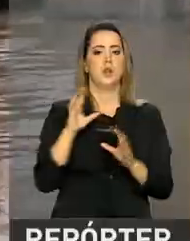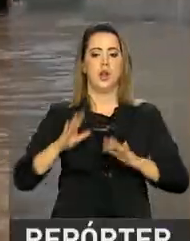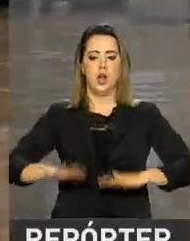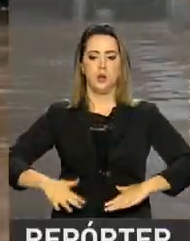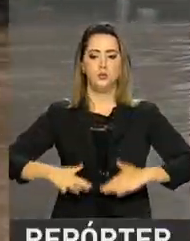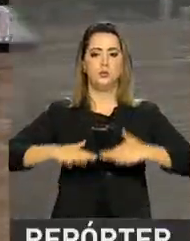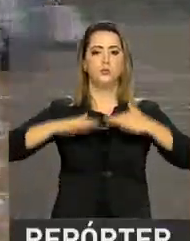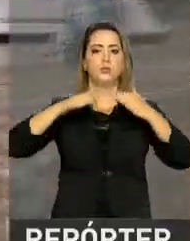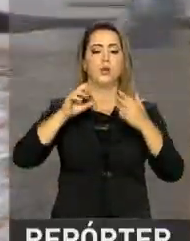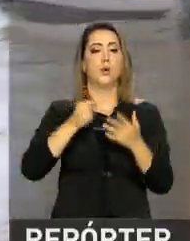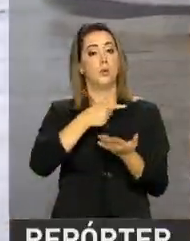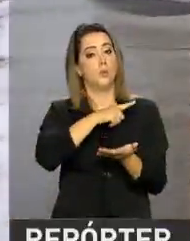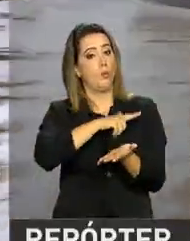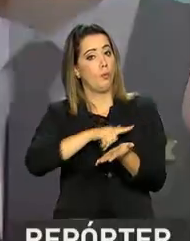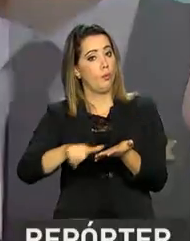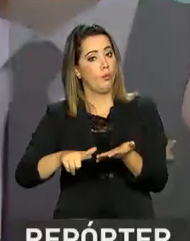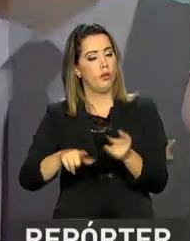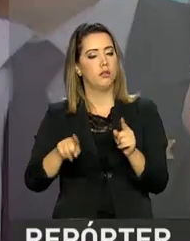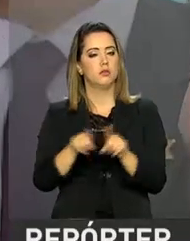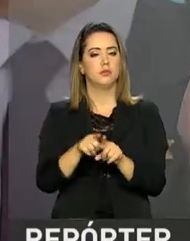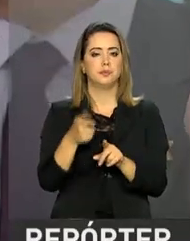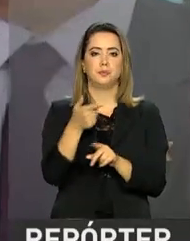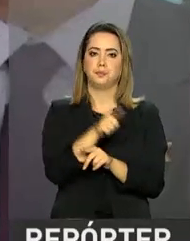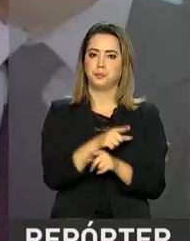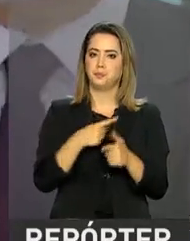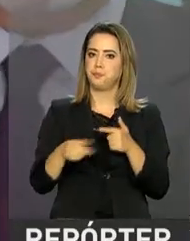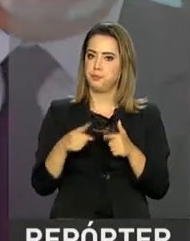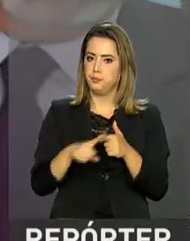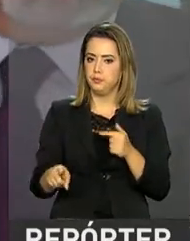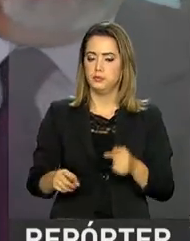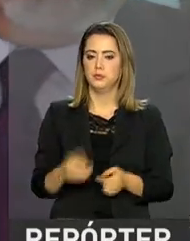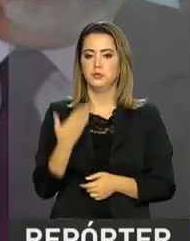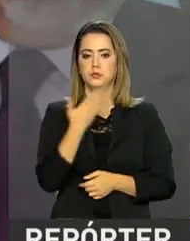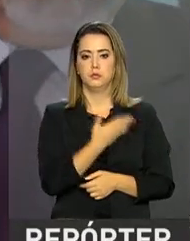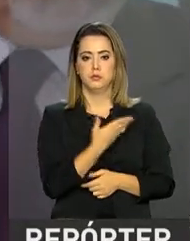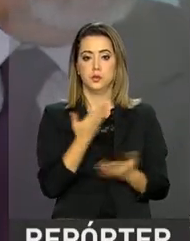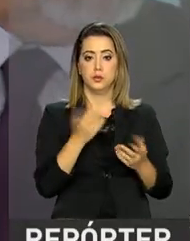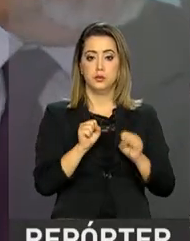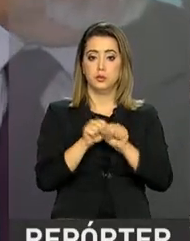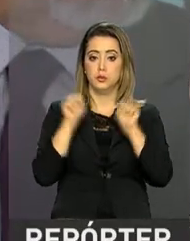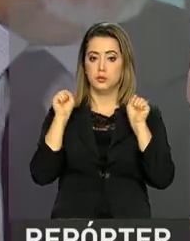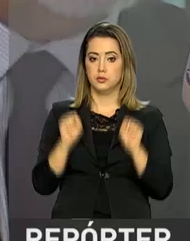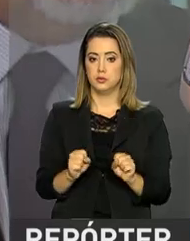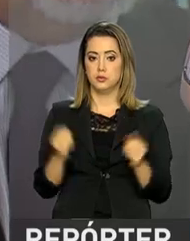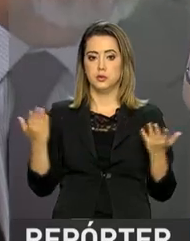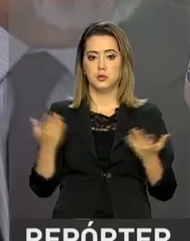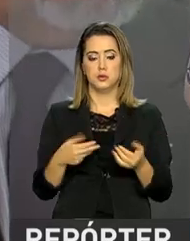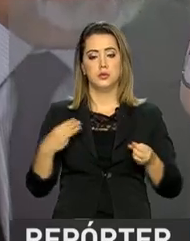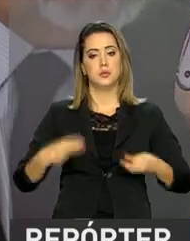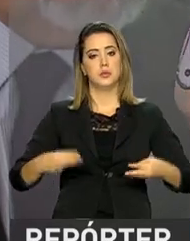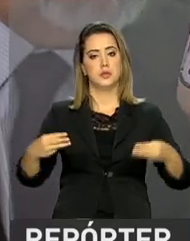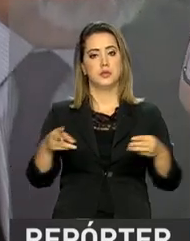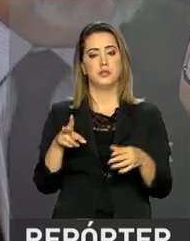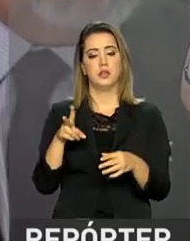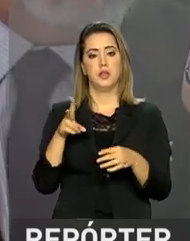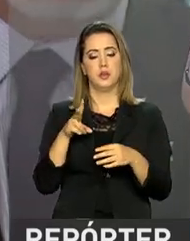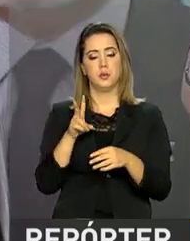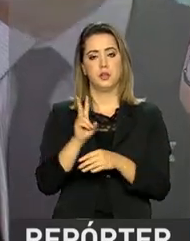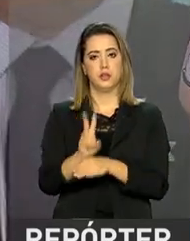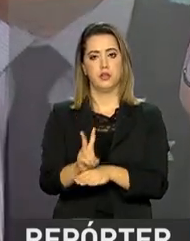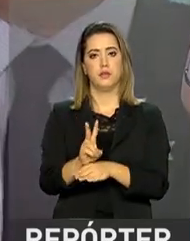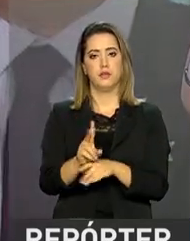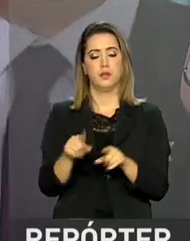erosão de solos na amazônia legal com esta ferramenta hora a produzida pelo ministério da defesa nós estamos